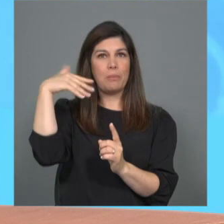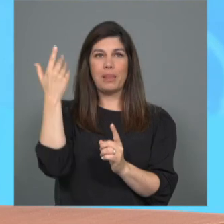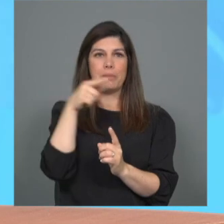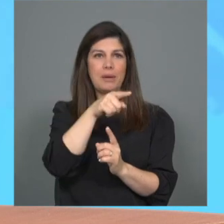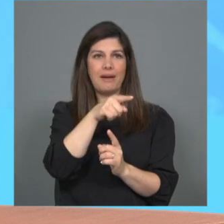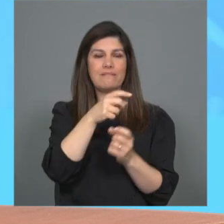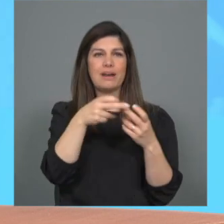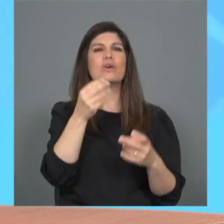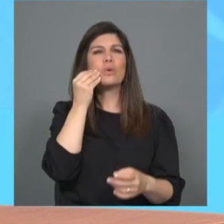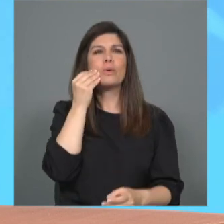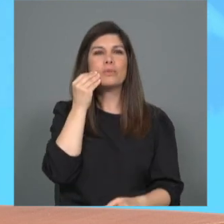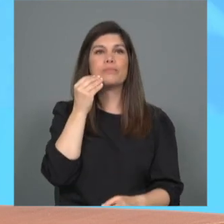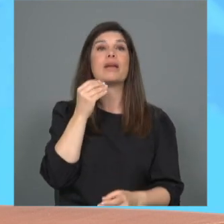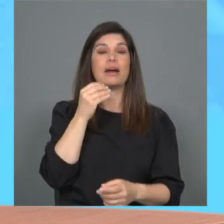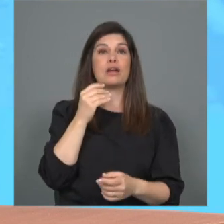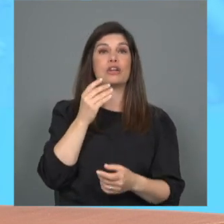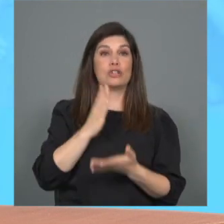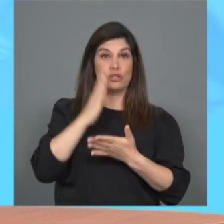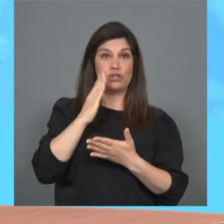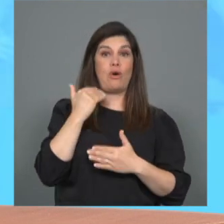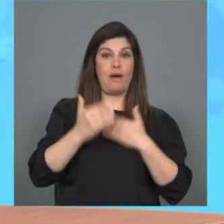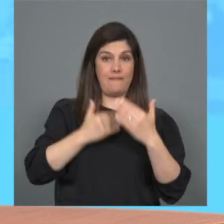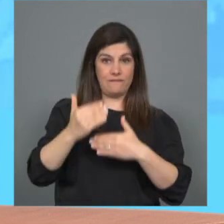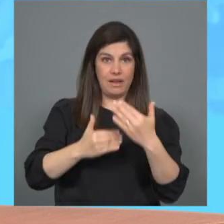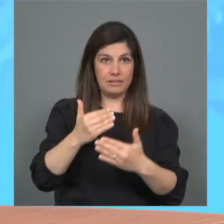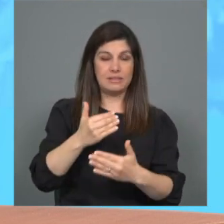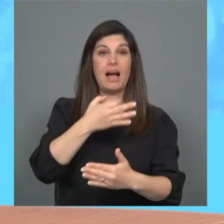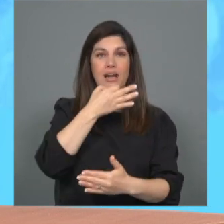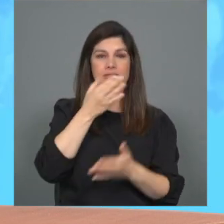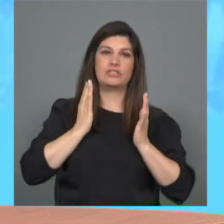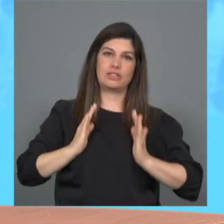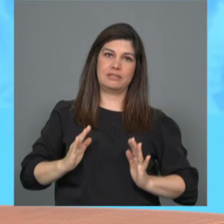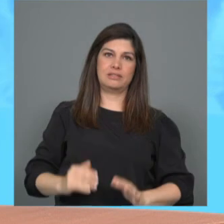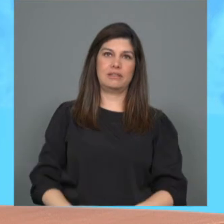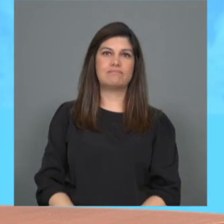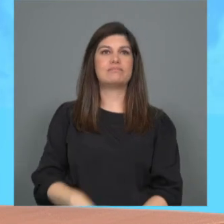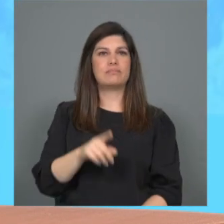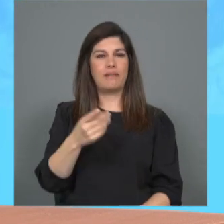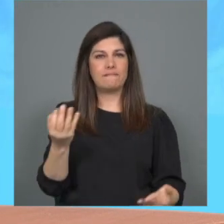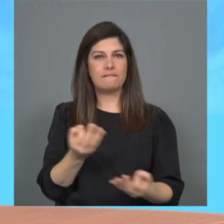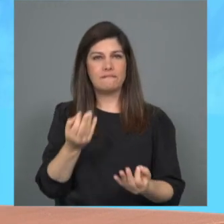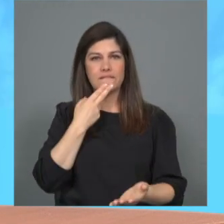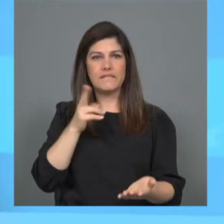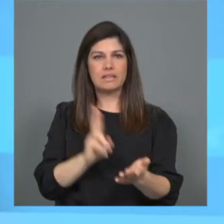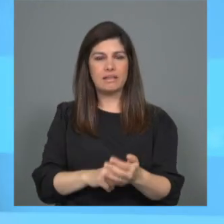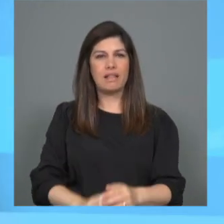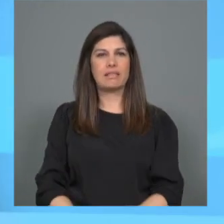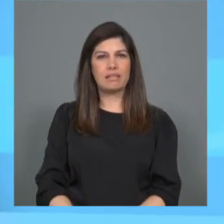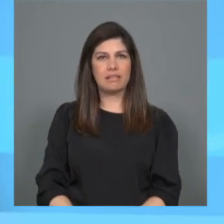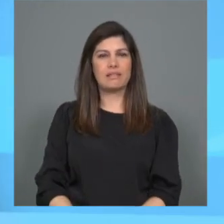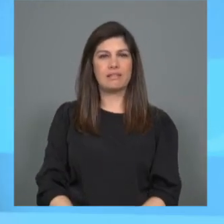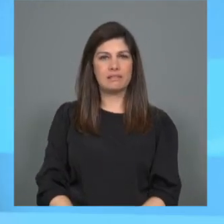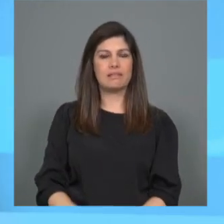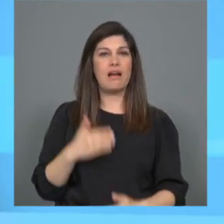mesmo. Como é que é? Só avança quem descansa. Só avança quem descansa. Nem mais. Pode ser também, enfim,